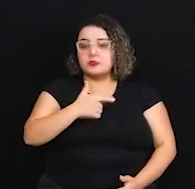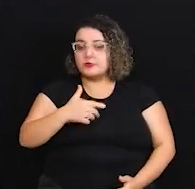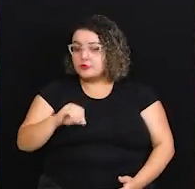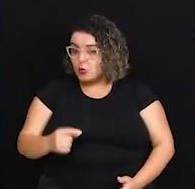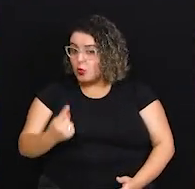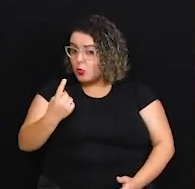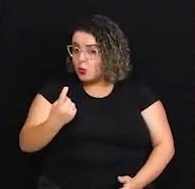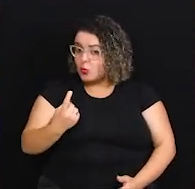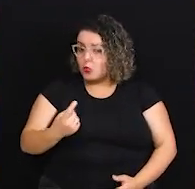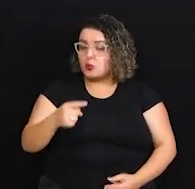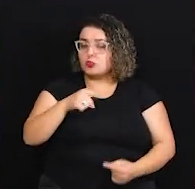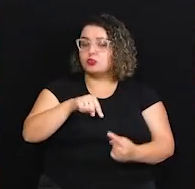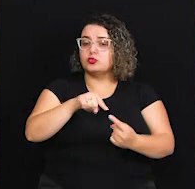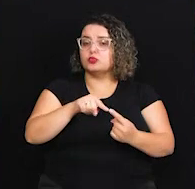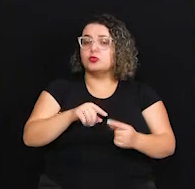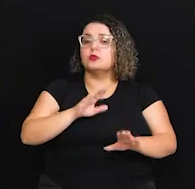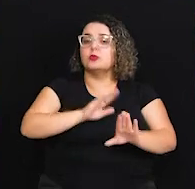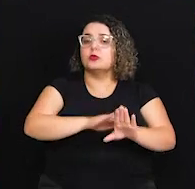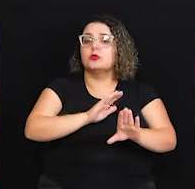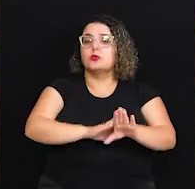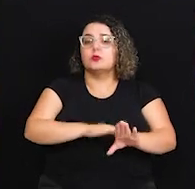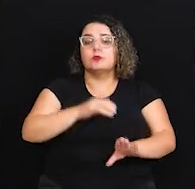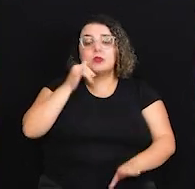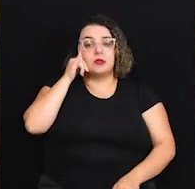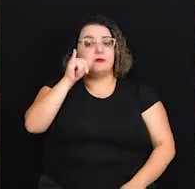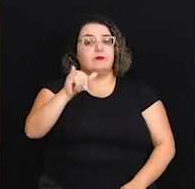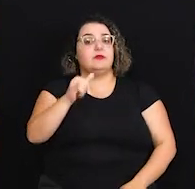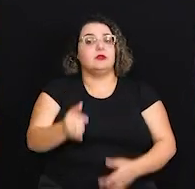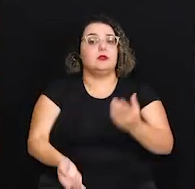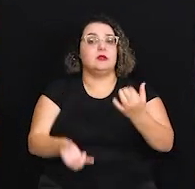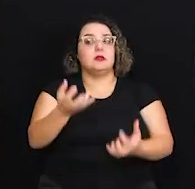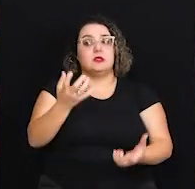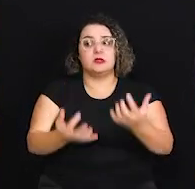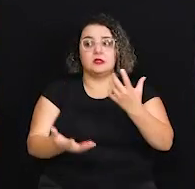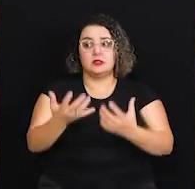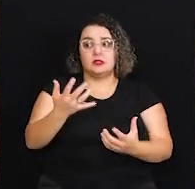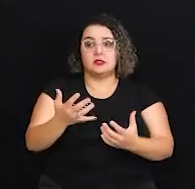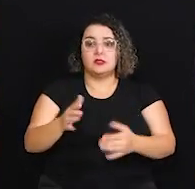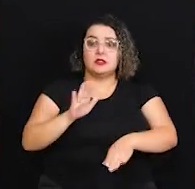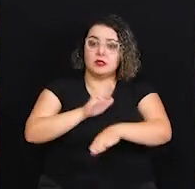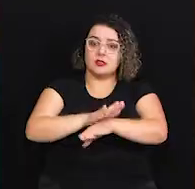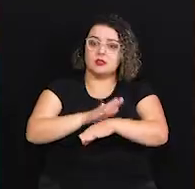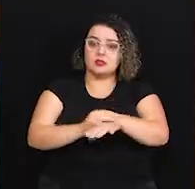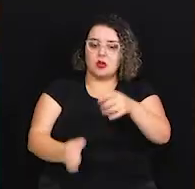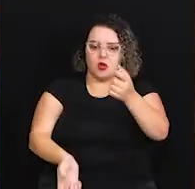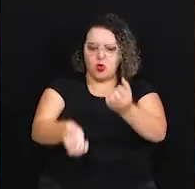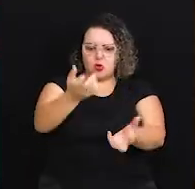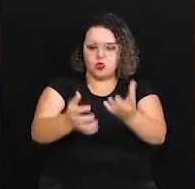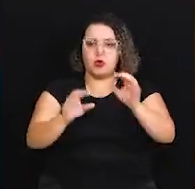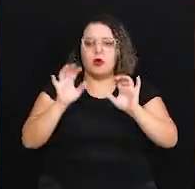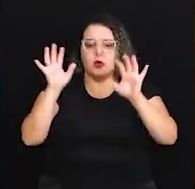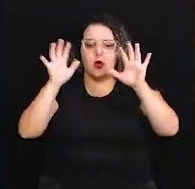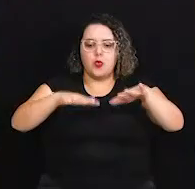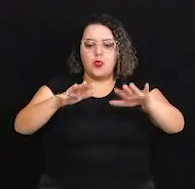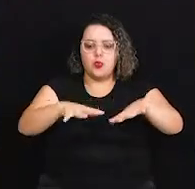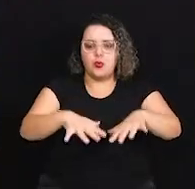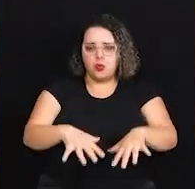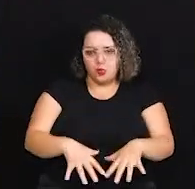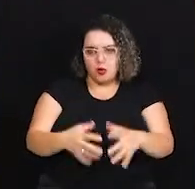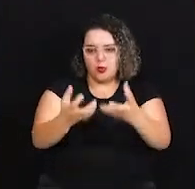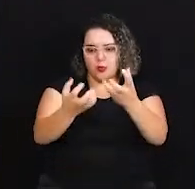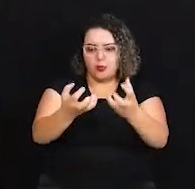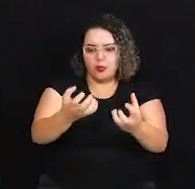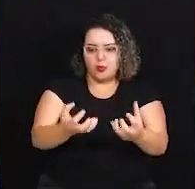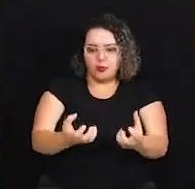objetivo atuar na prevenção e no combate a incêndios em áreas de matas. A história da Brigada Cachorro